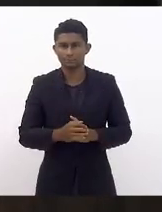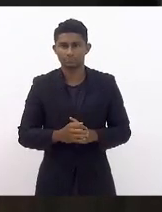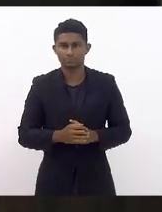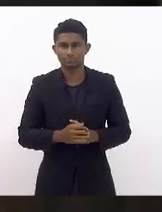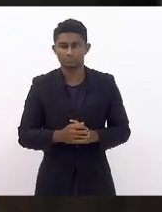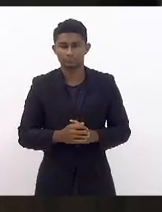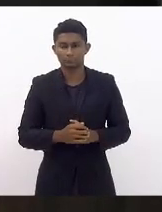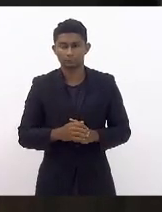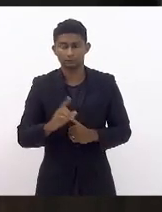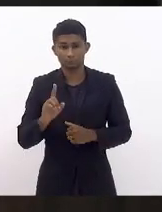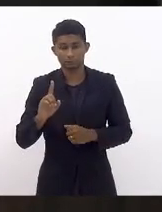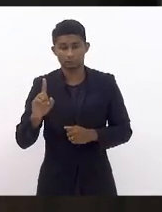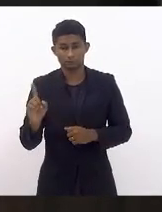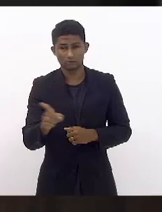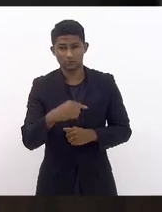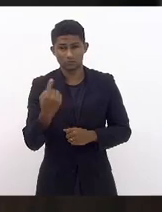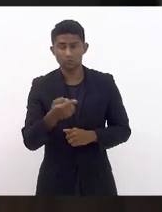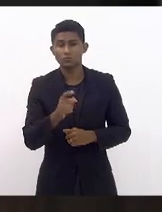Nós, doutor Mário,